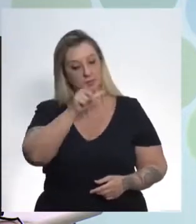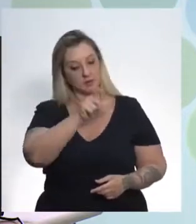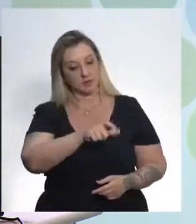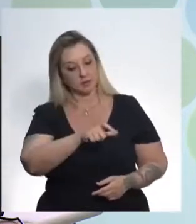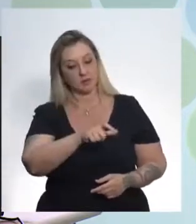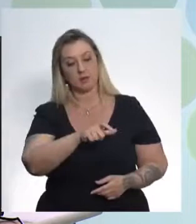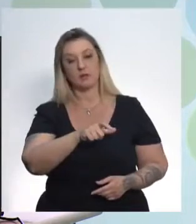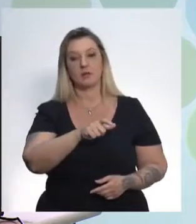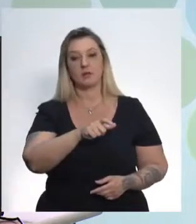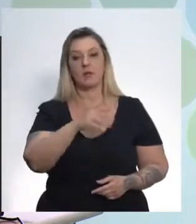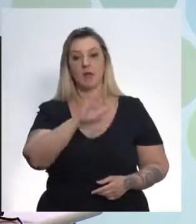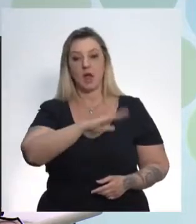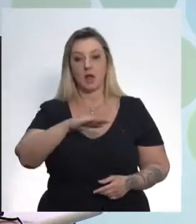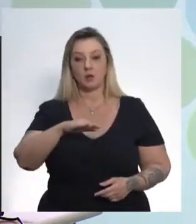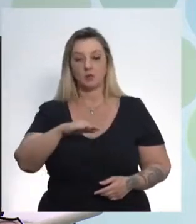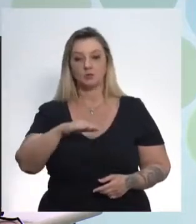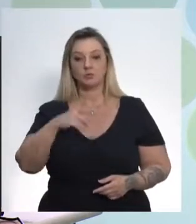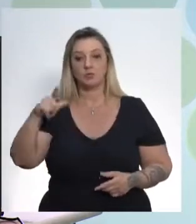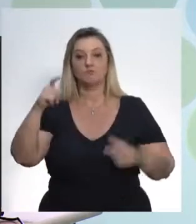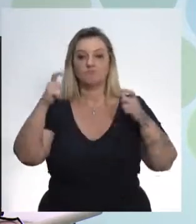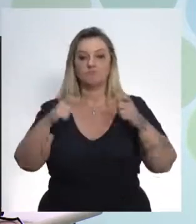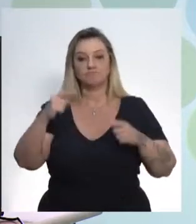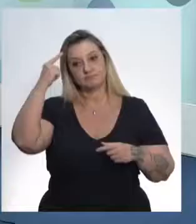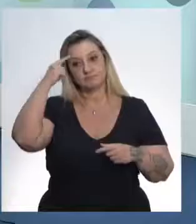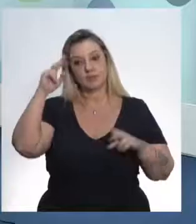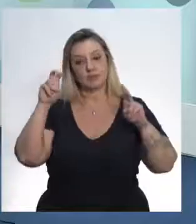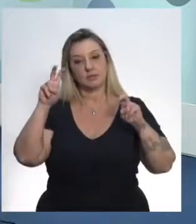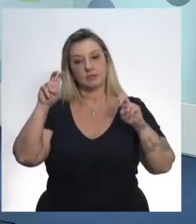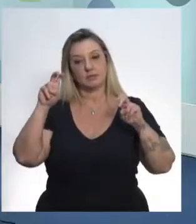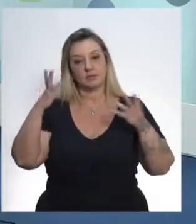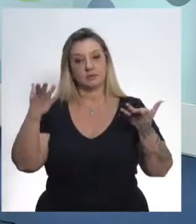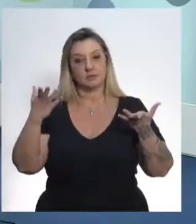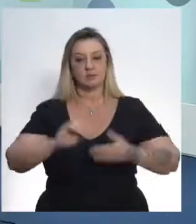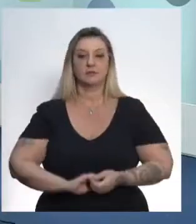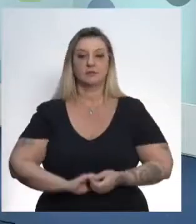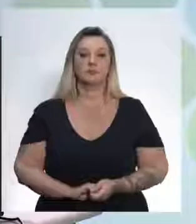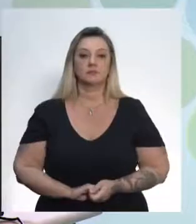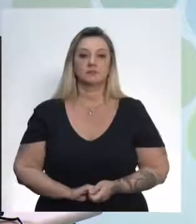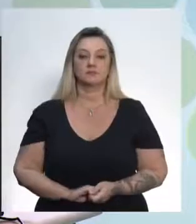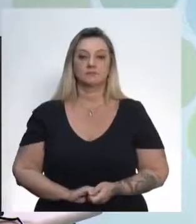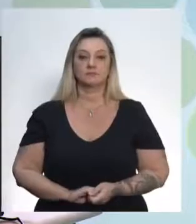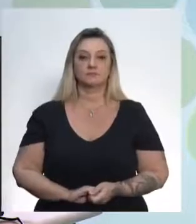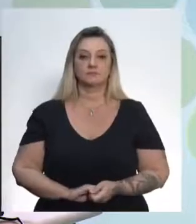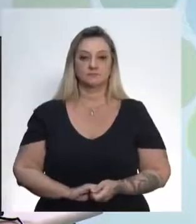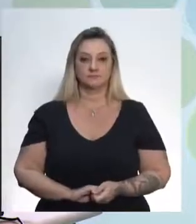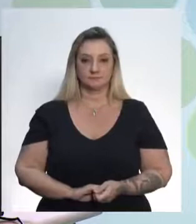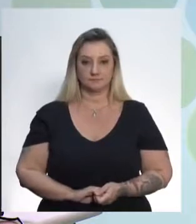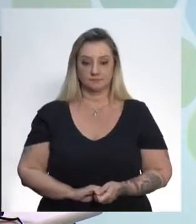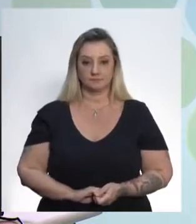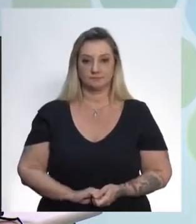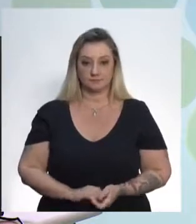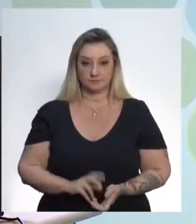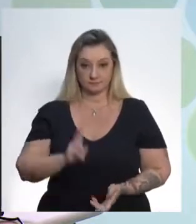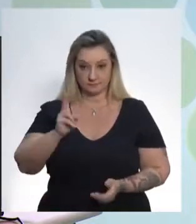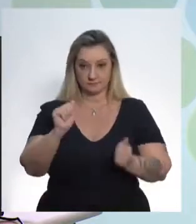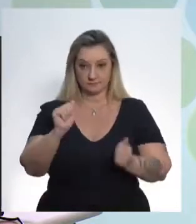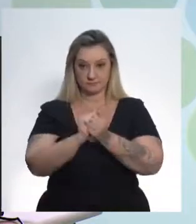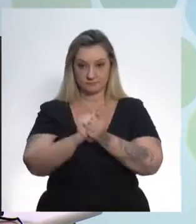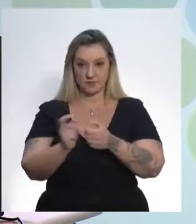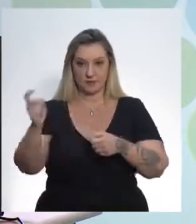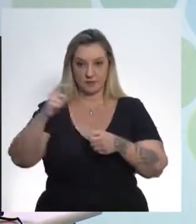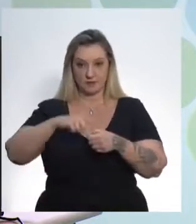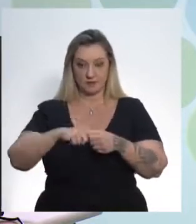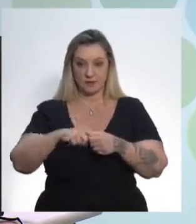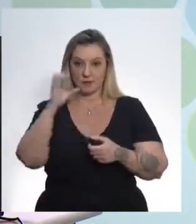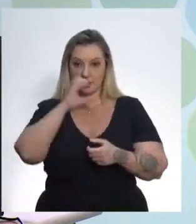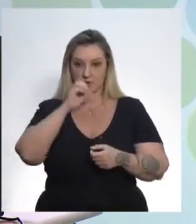outras localidades também pensa sobre essas questões. Então, vamos lá? Continue conosco e voltamos daqui